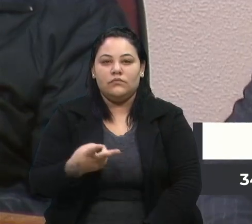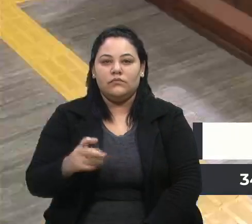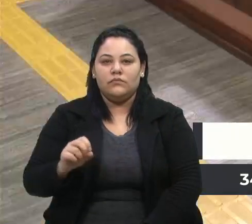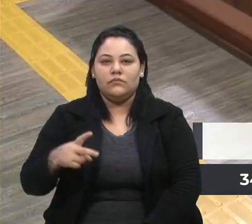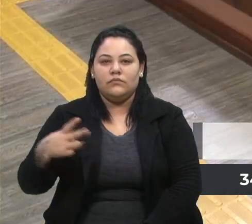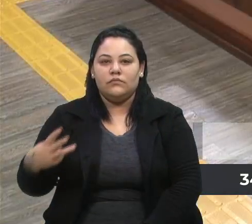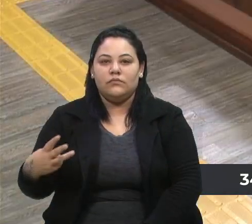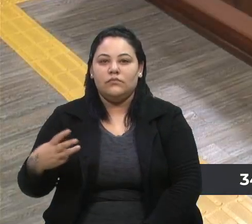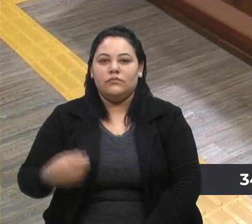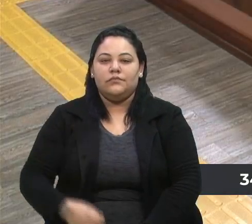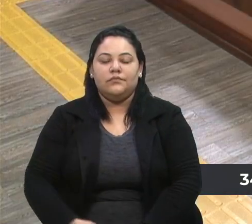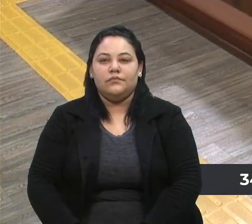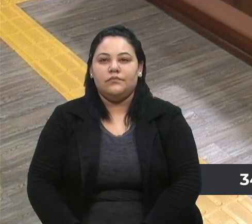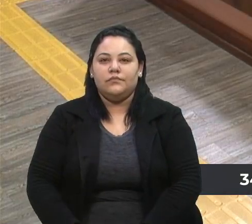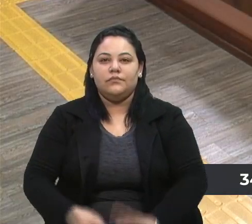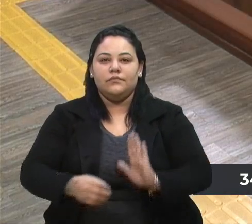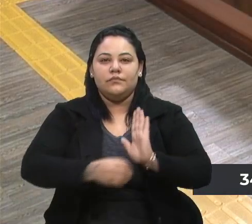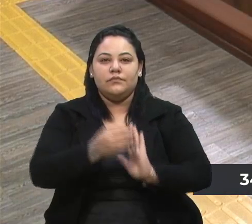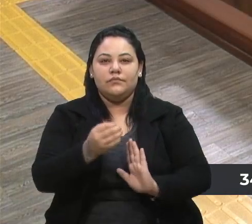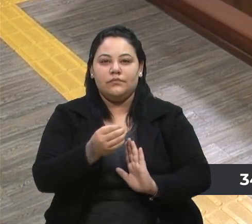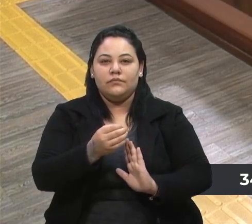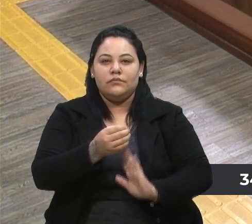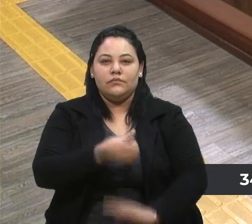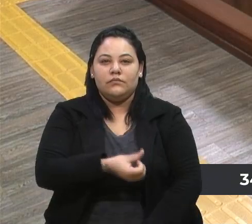699/2023. Ofício número